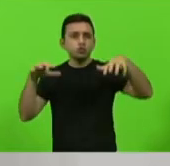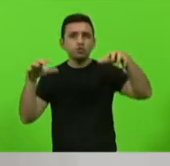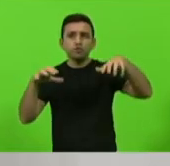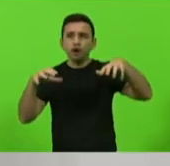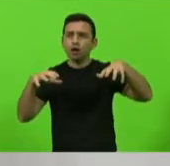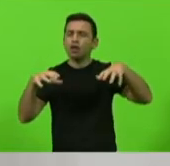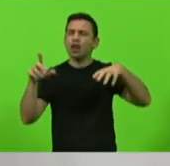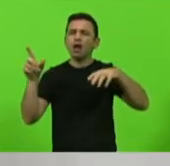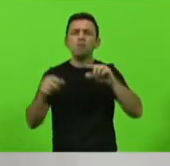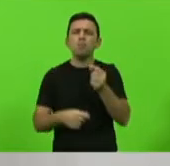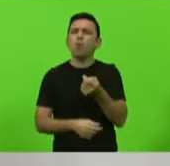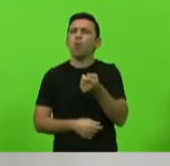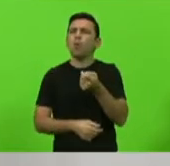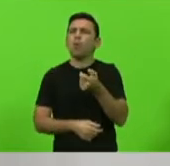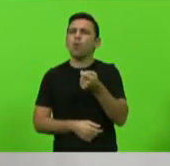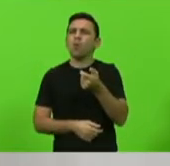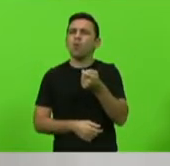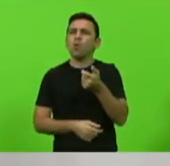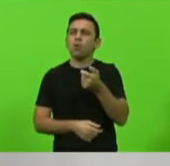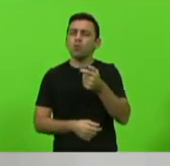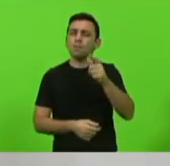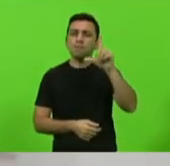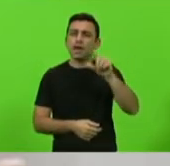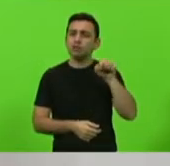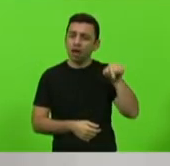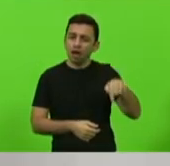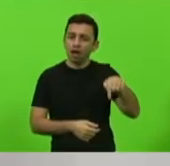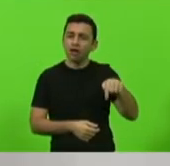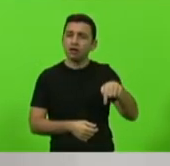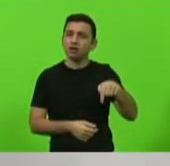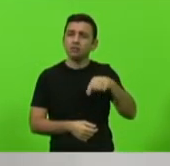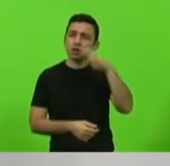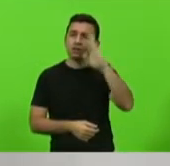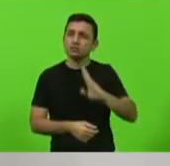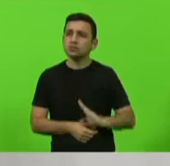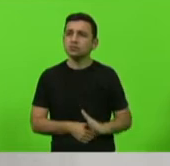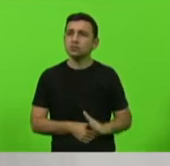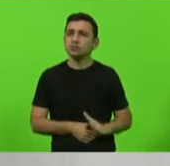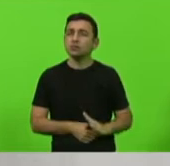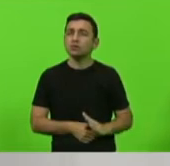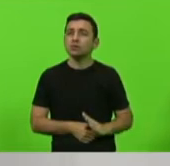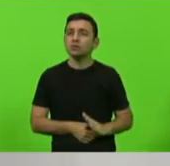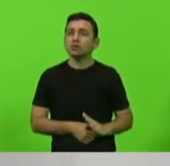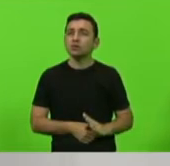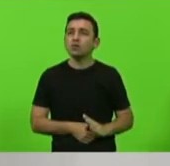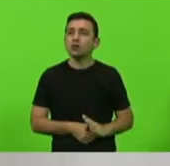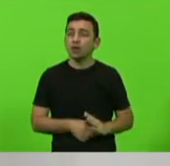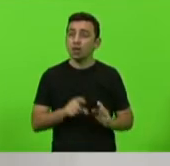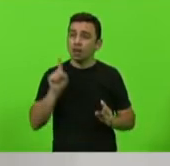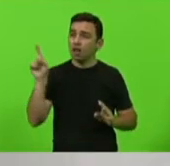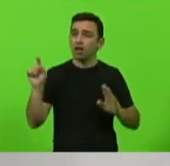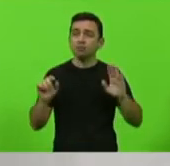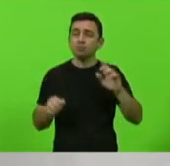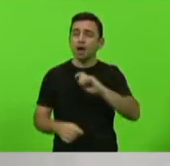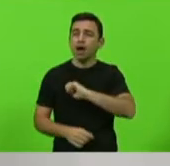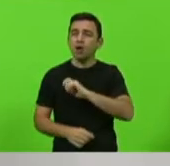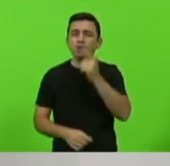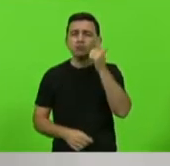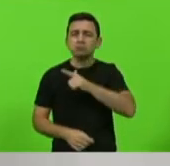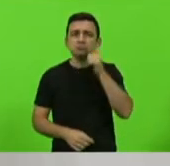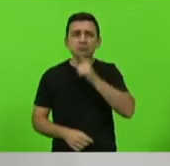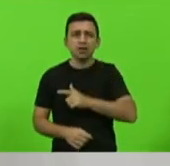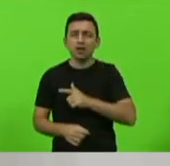que a nossa região, do que o país, eles conseguem manter a água